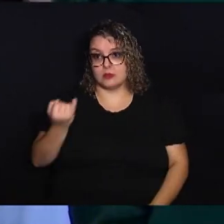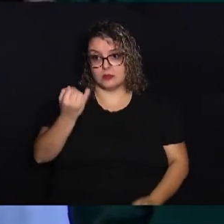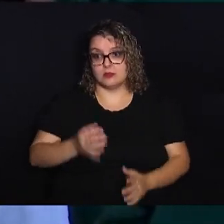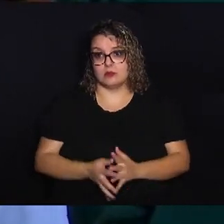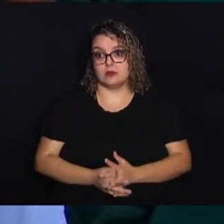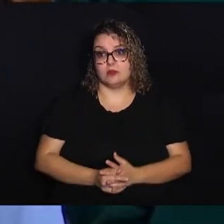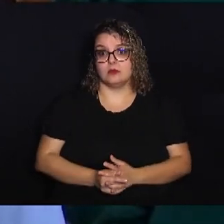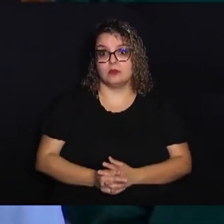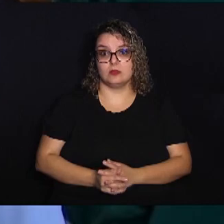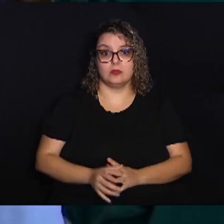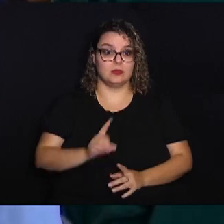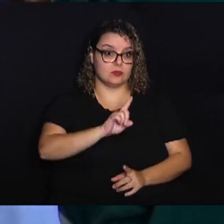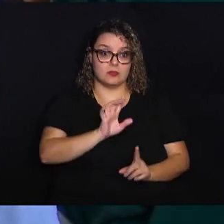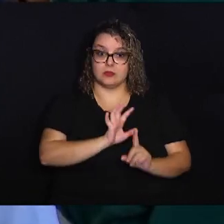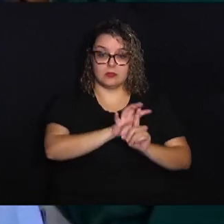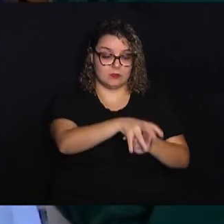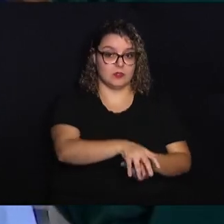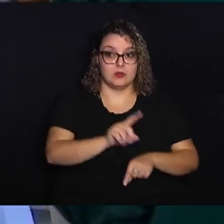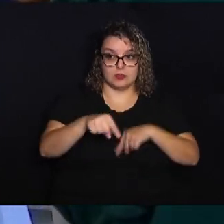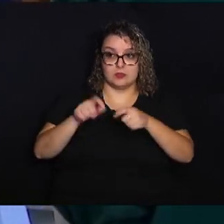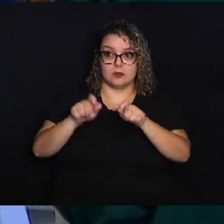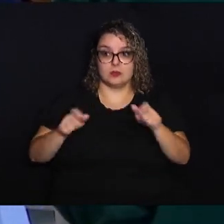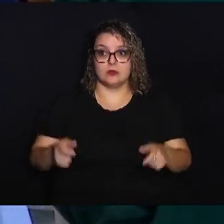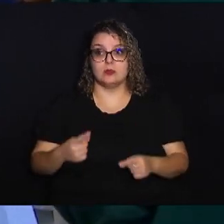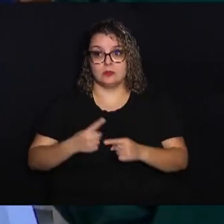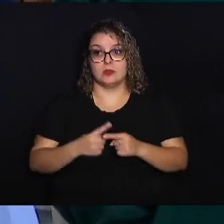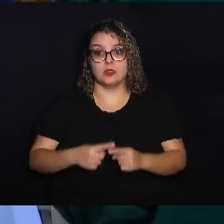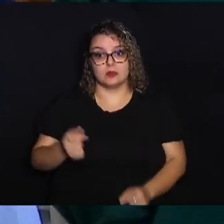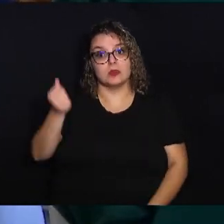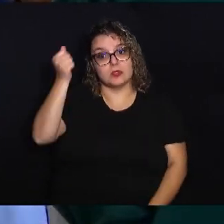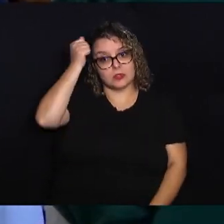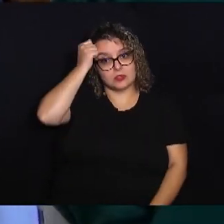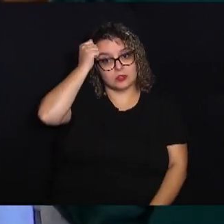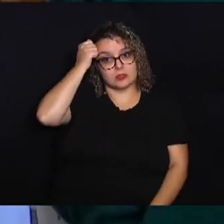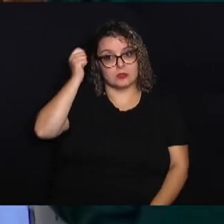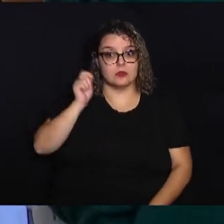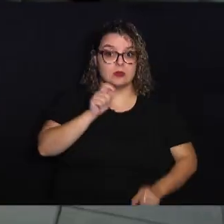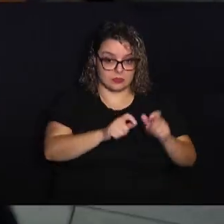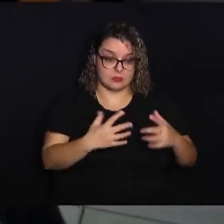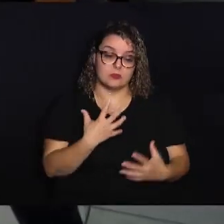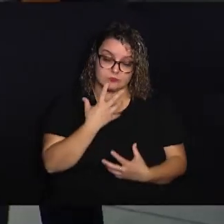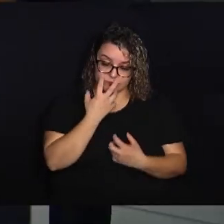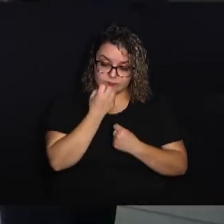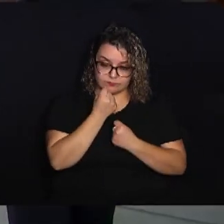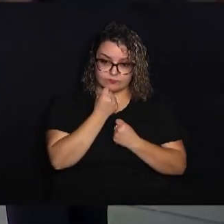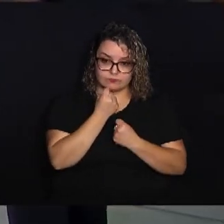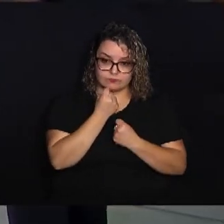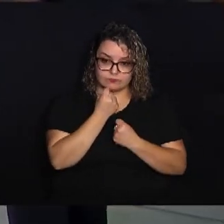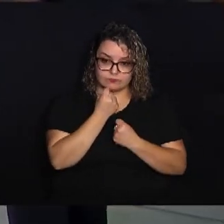não esqueça, viu? Mês Junho Vermelho, conscientização e fazer a doação,